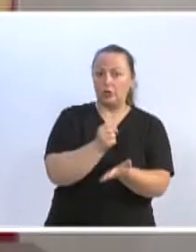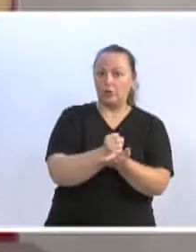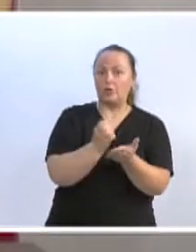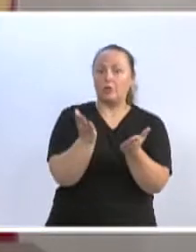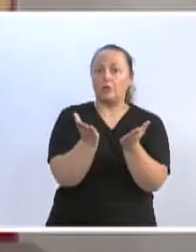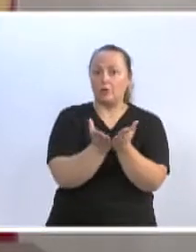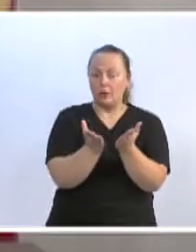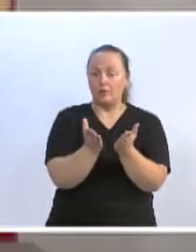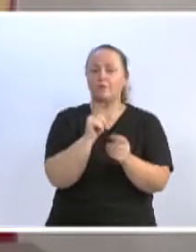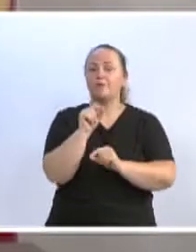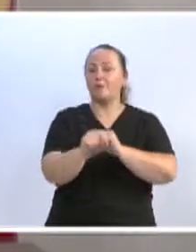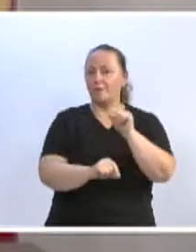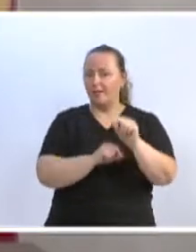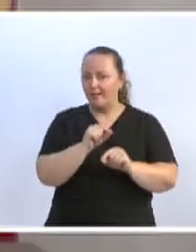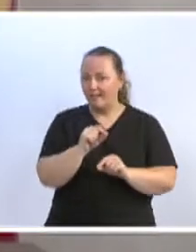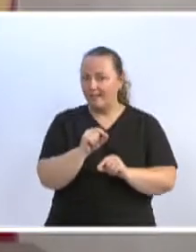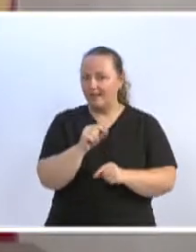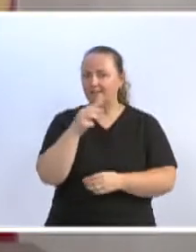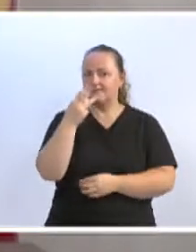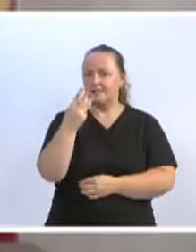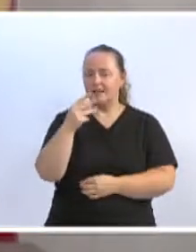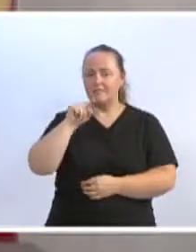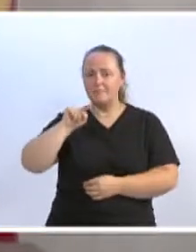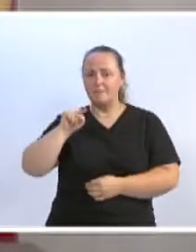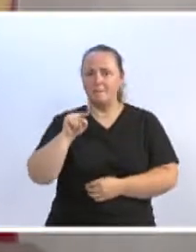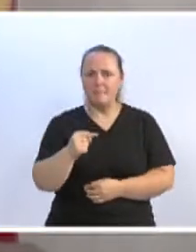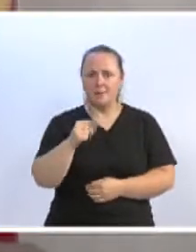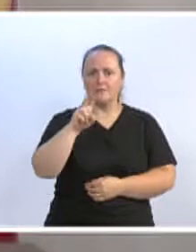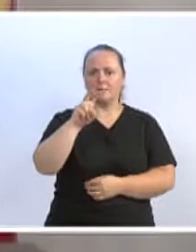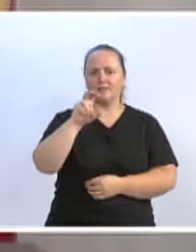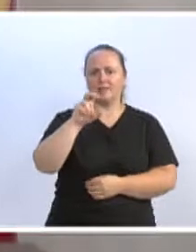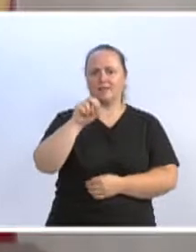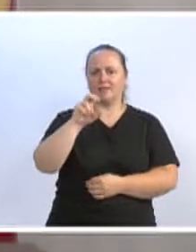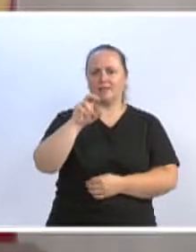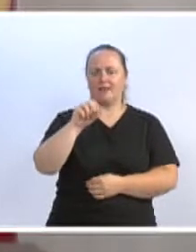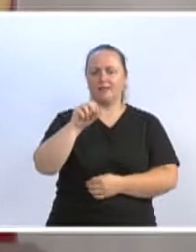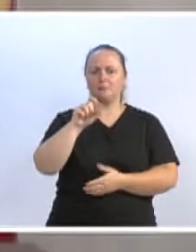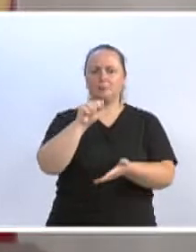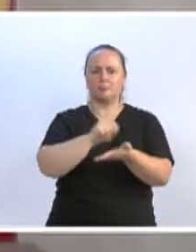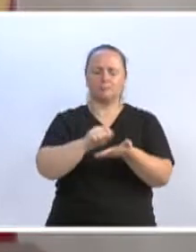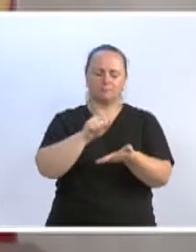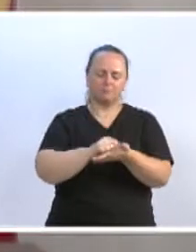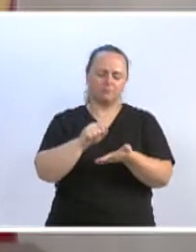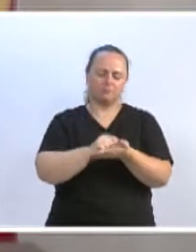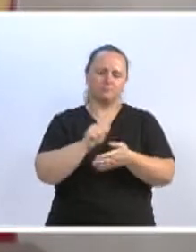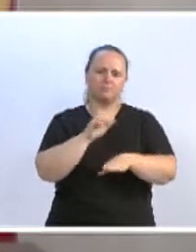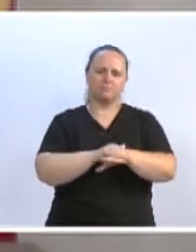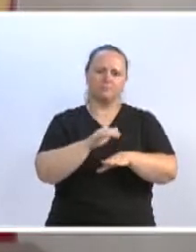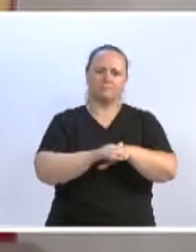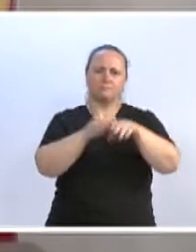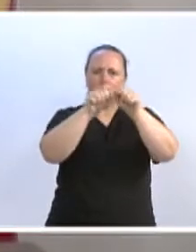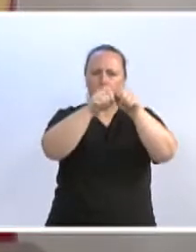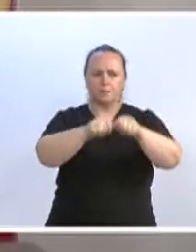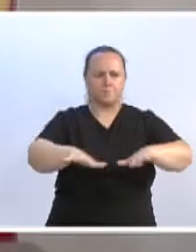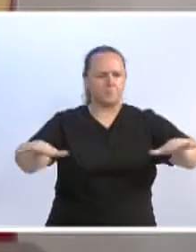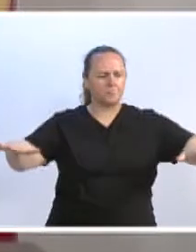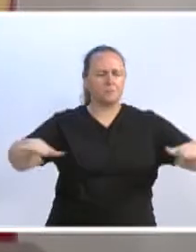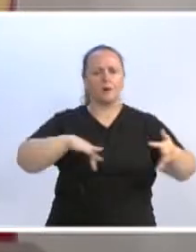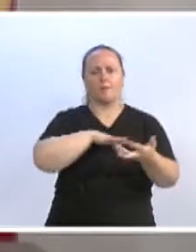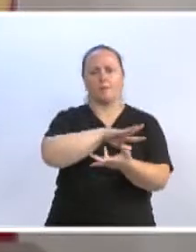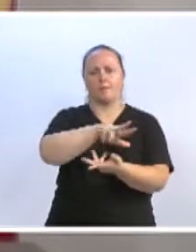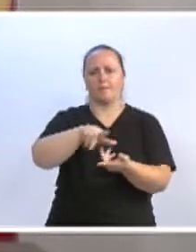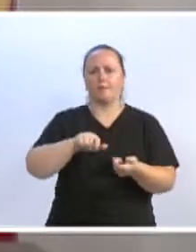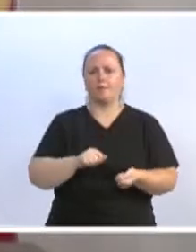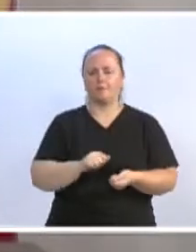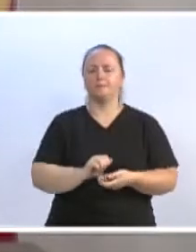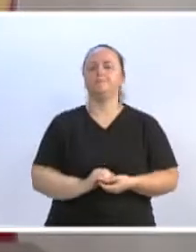de 3.500 manuscritos espalhados pelo mundo e catalogados, fora aqueles que existem que